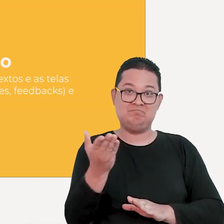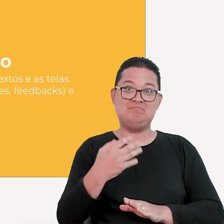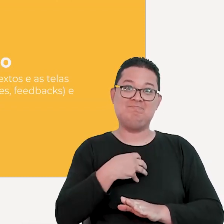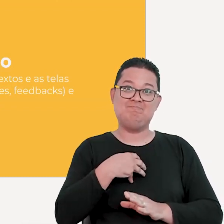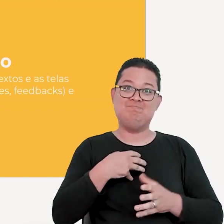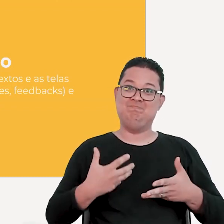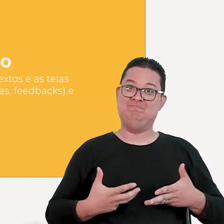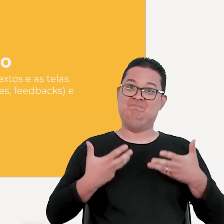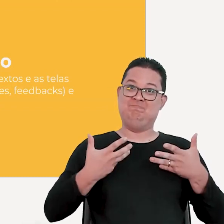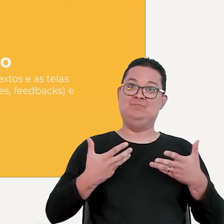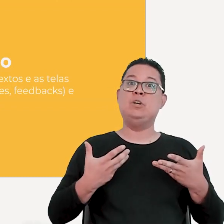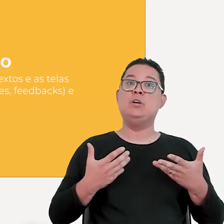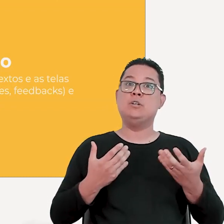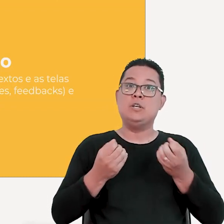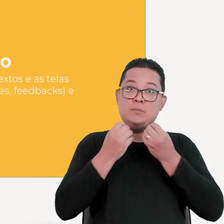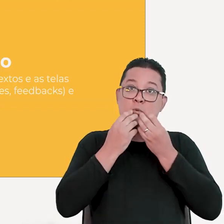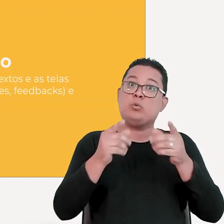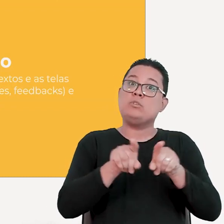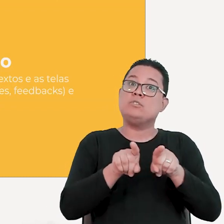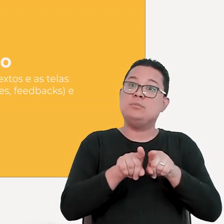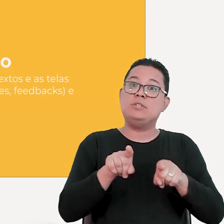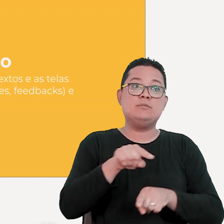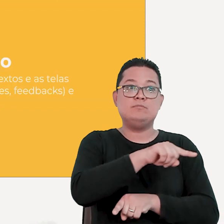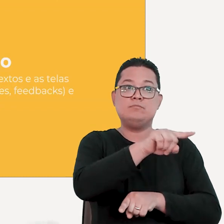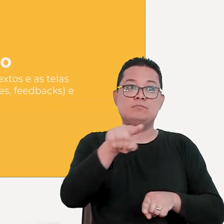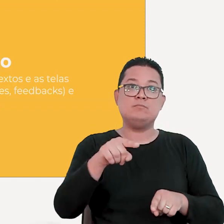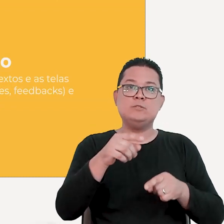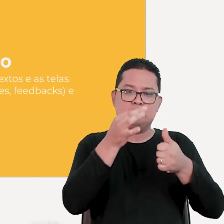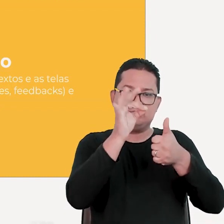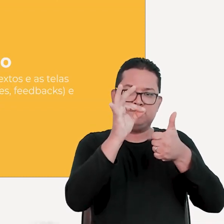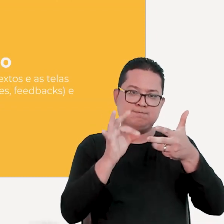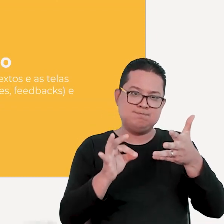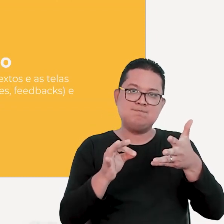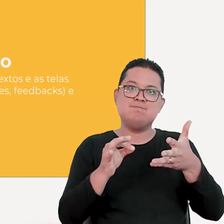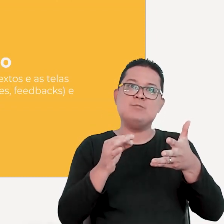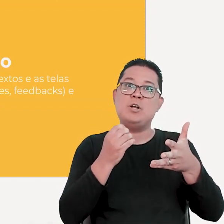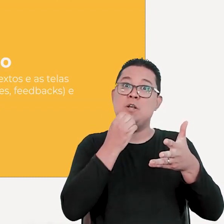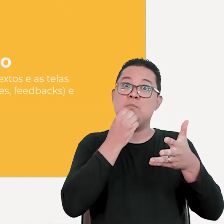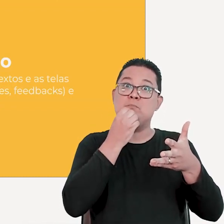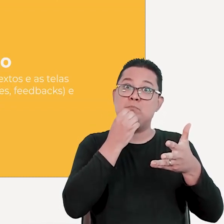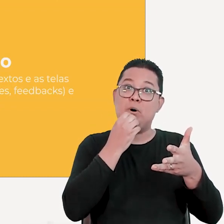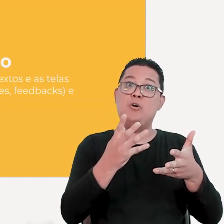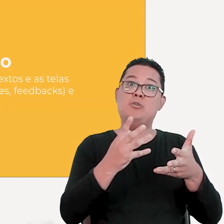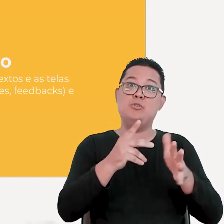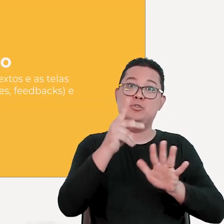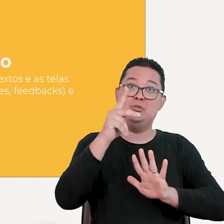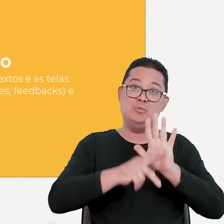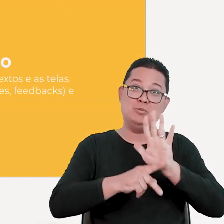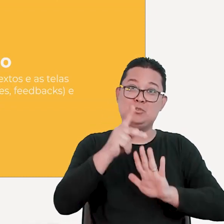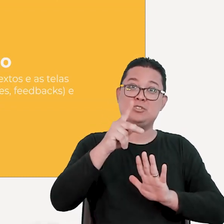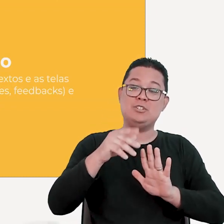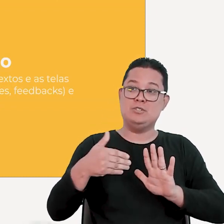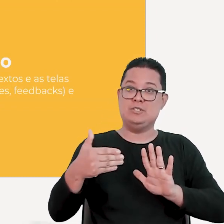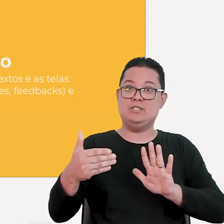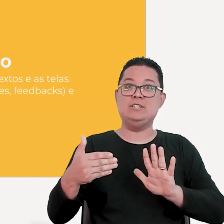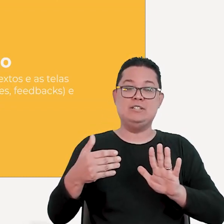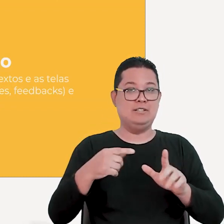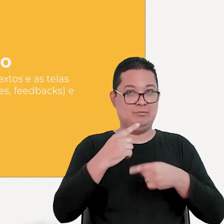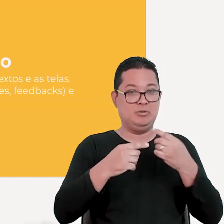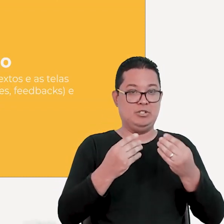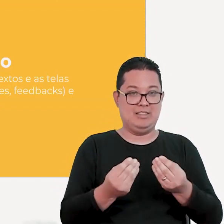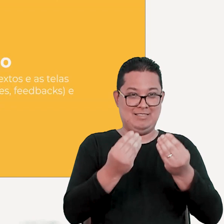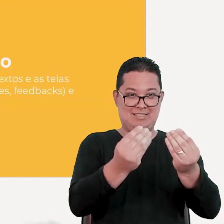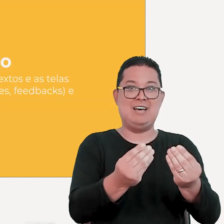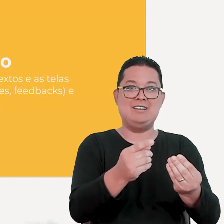a validação, porque ela colocou ali as sugestões dela e ela vai ver isso refletido no projeto final. Então, na hora da gente